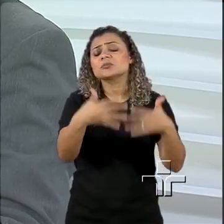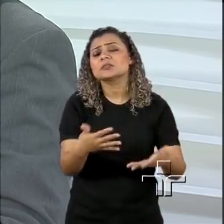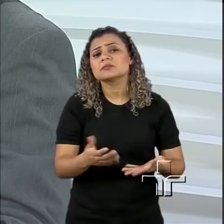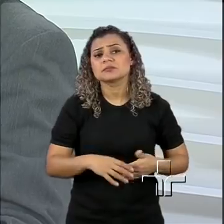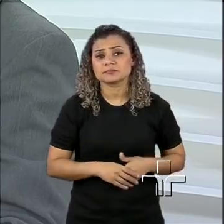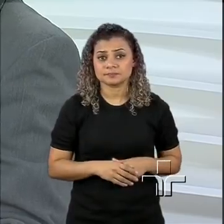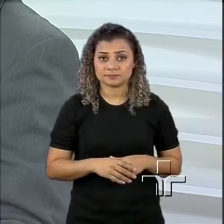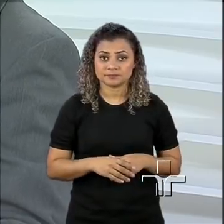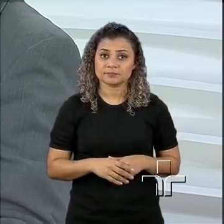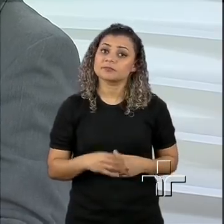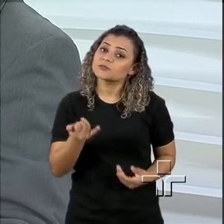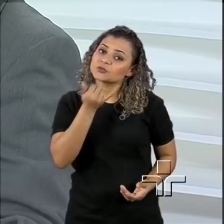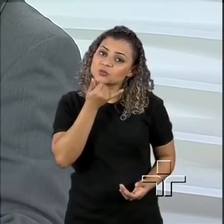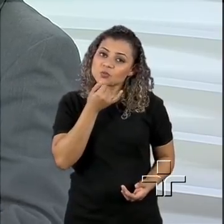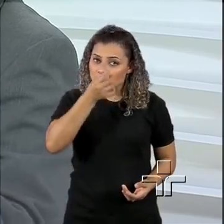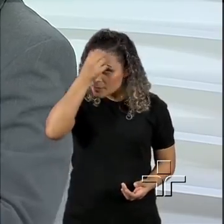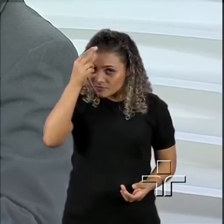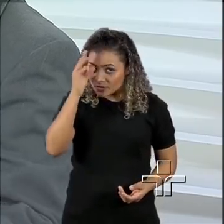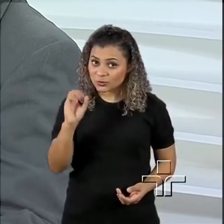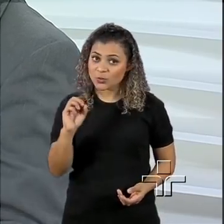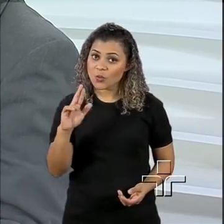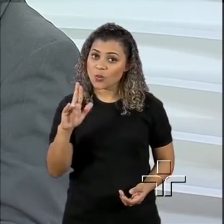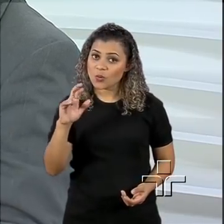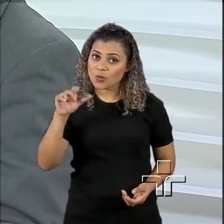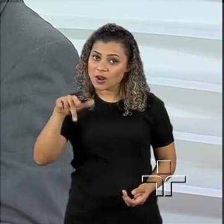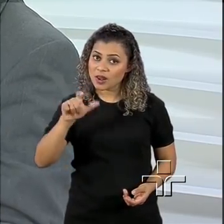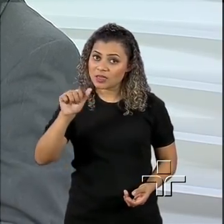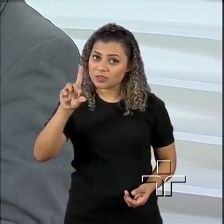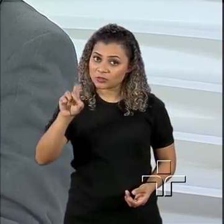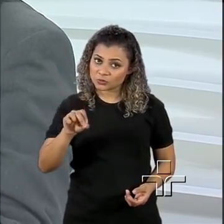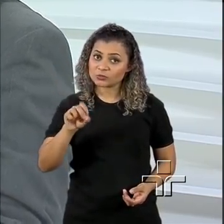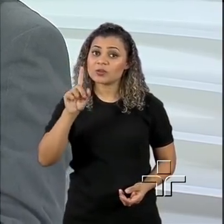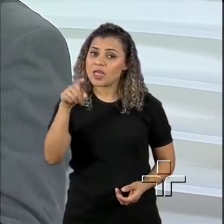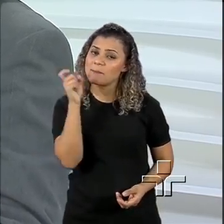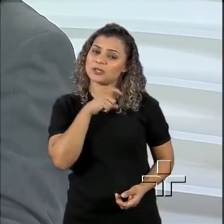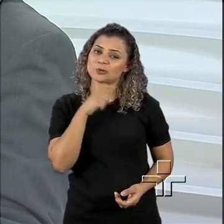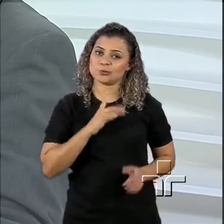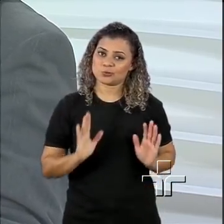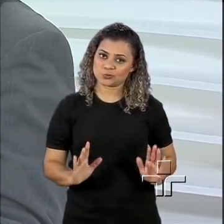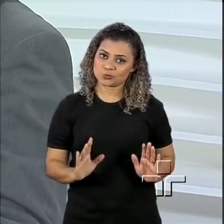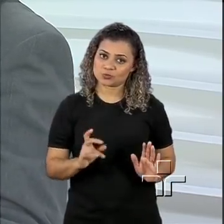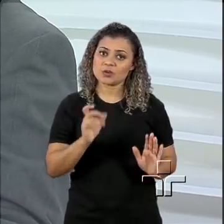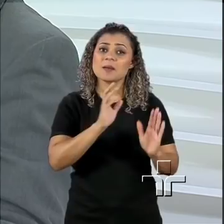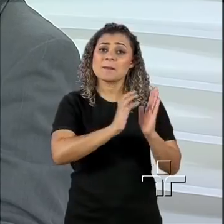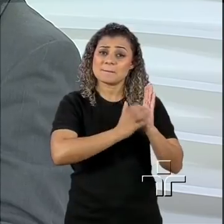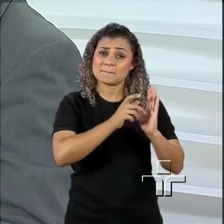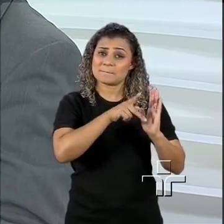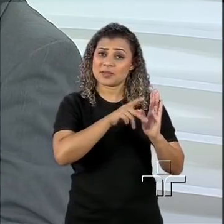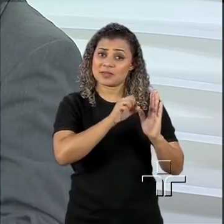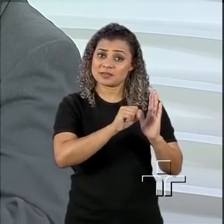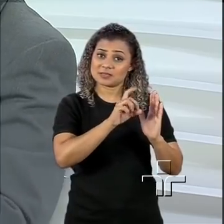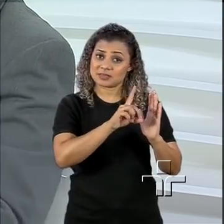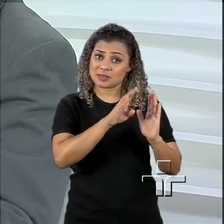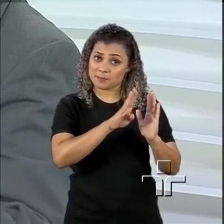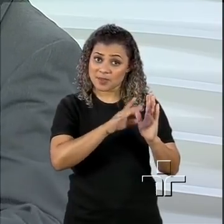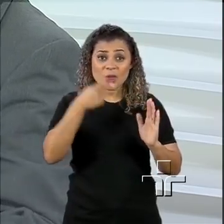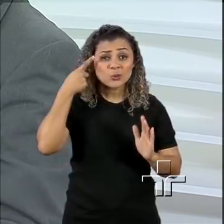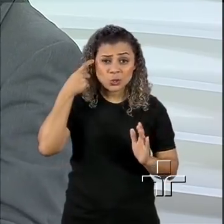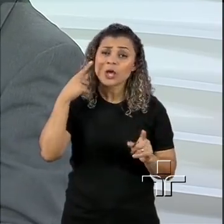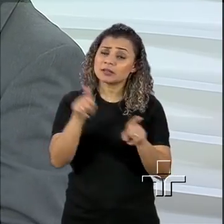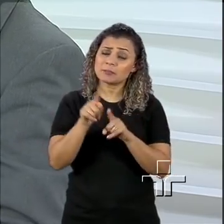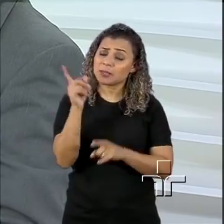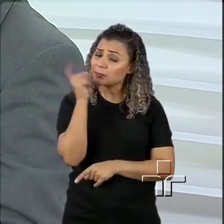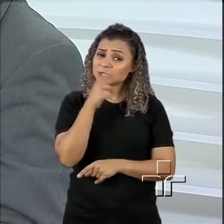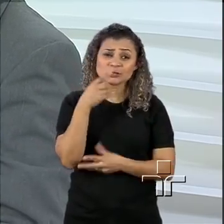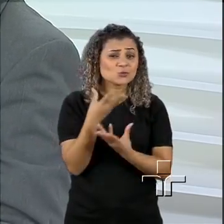prefeito Orlando mente demais. Aliás, parece uma prática do PSDB. Se olhar também o ex-prefeito João Dória também mentiu demais para a